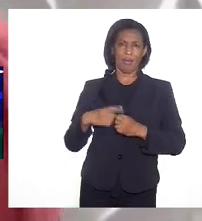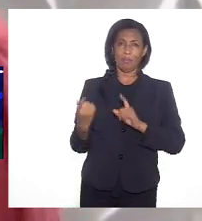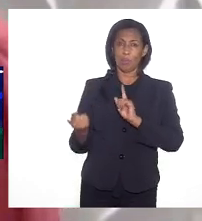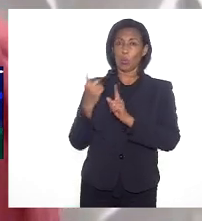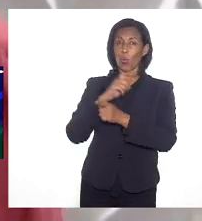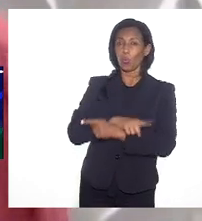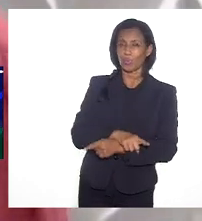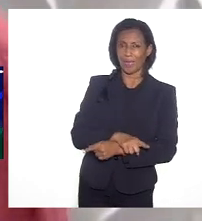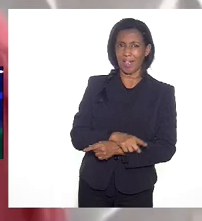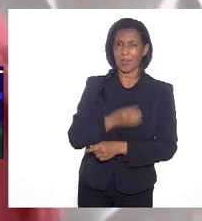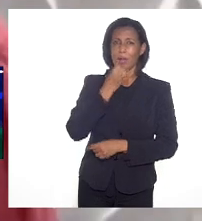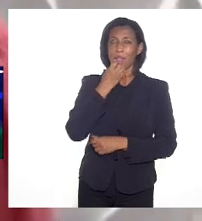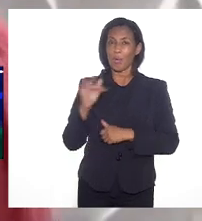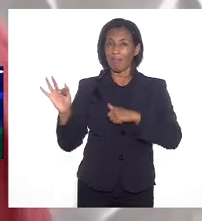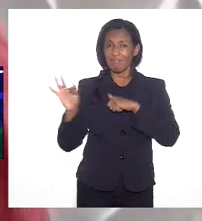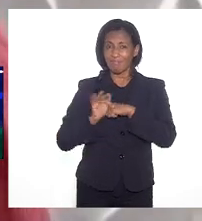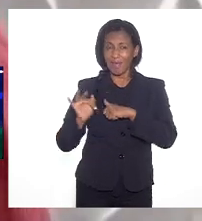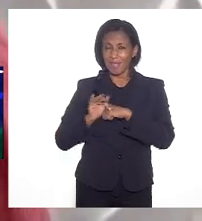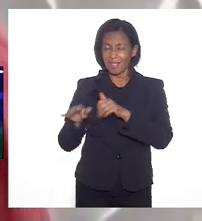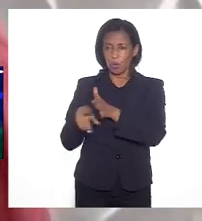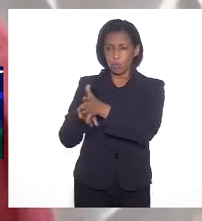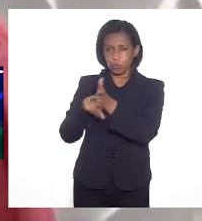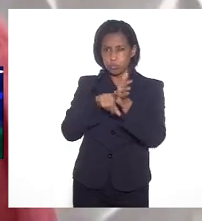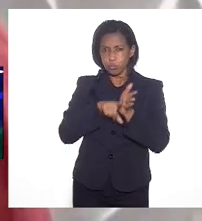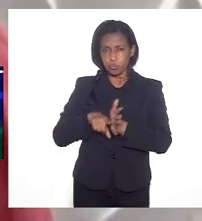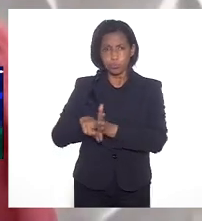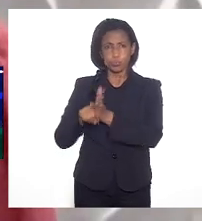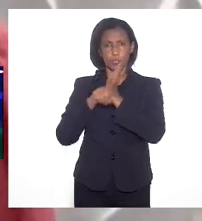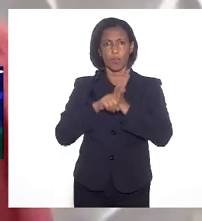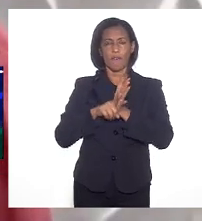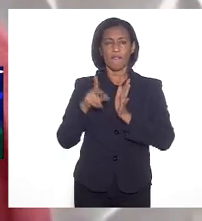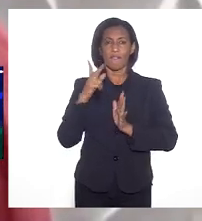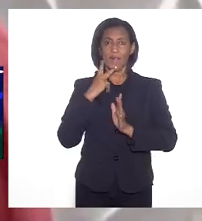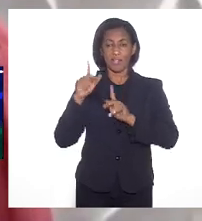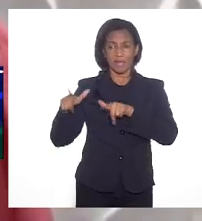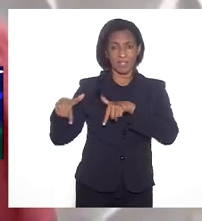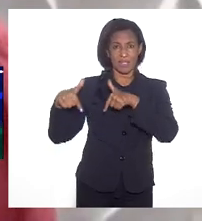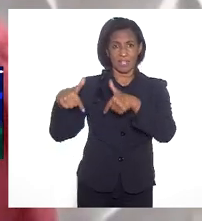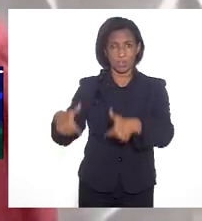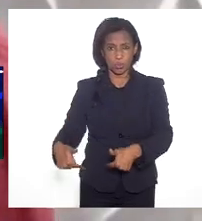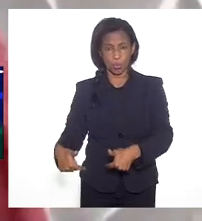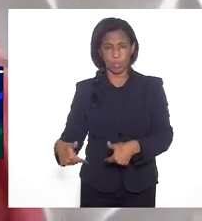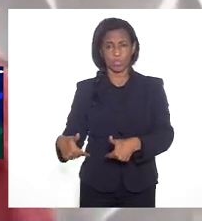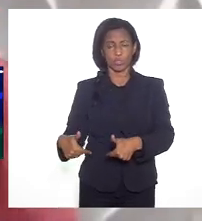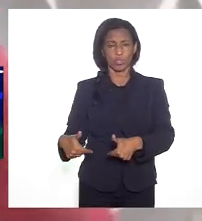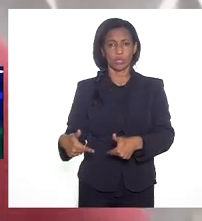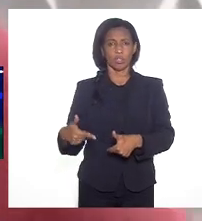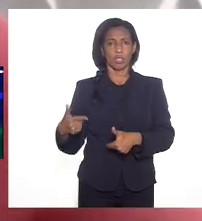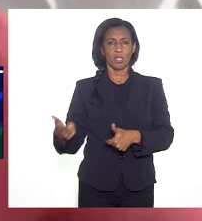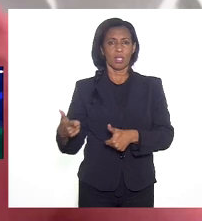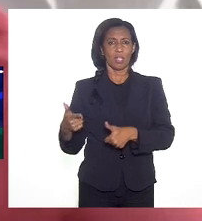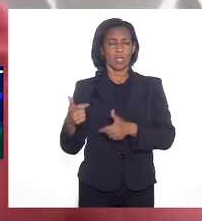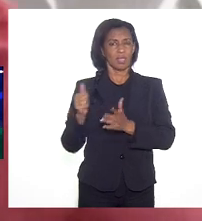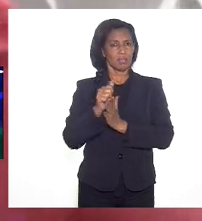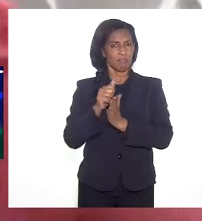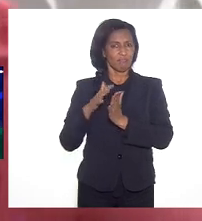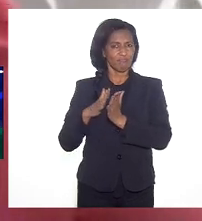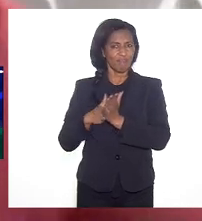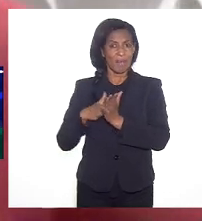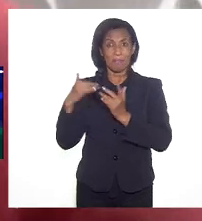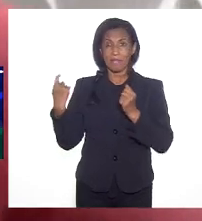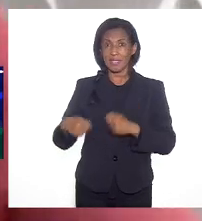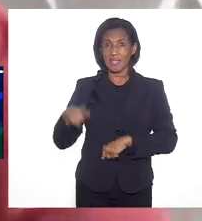a boa técnica de investigação determina que essas ações que essas atividades sejam exercidas